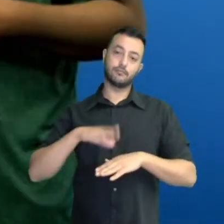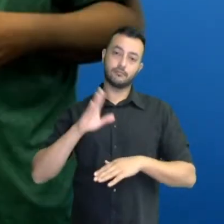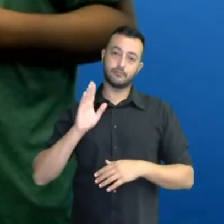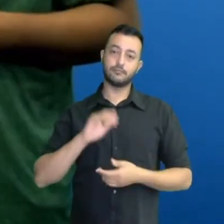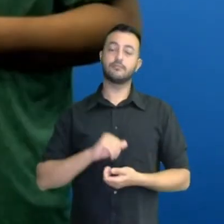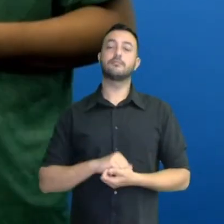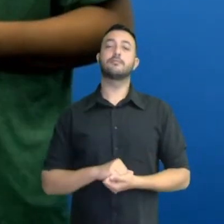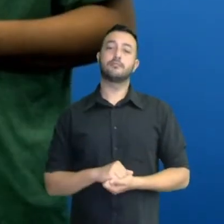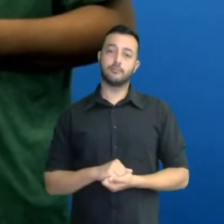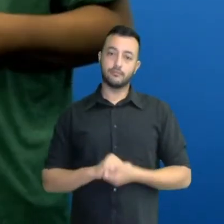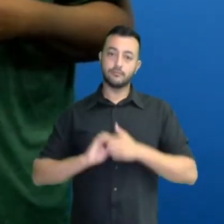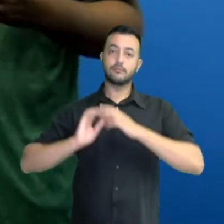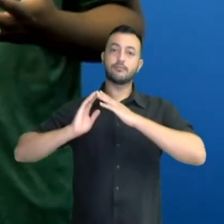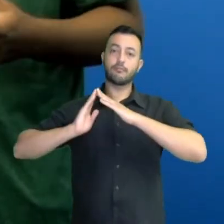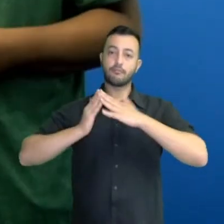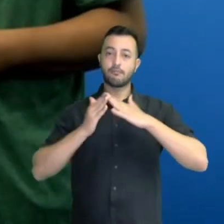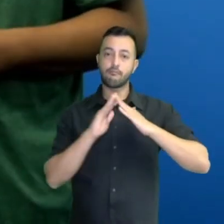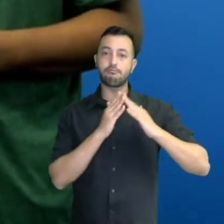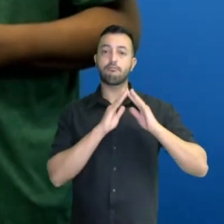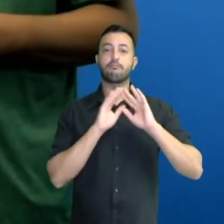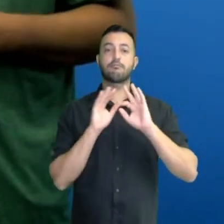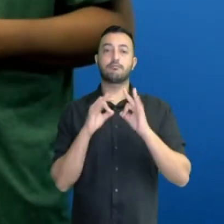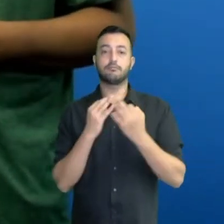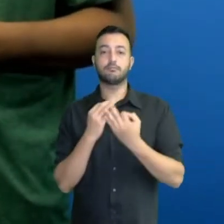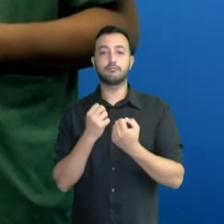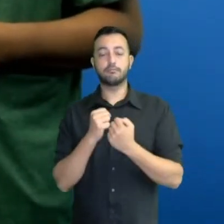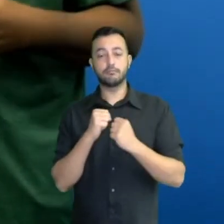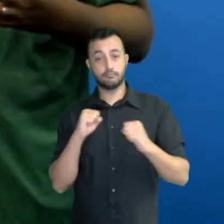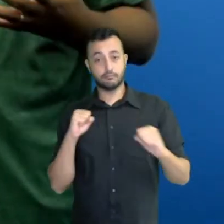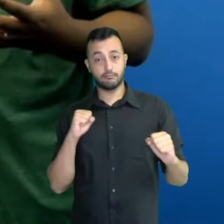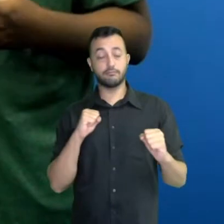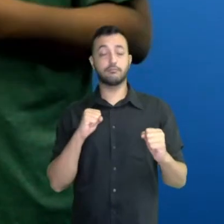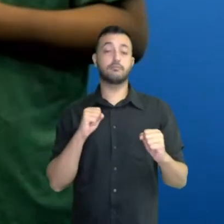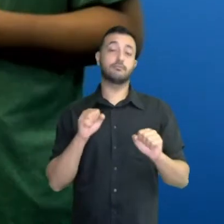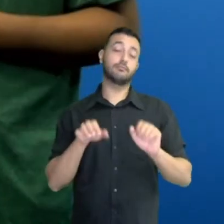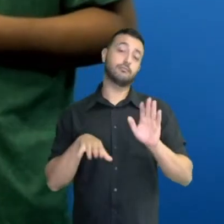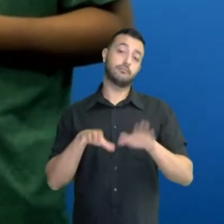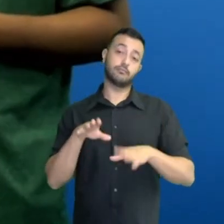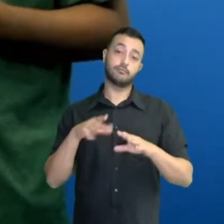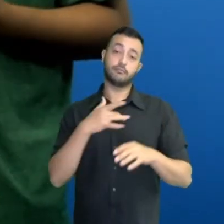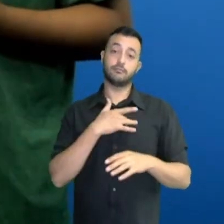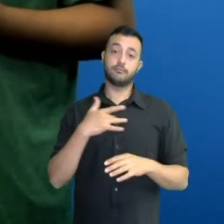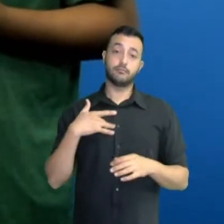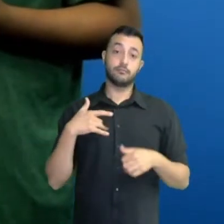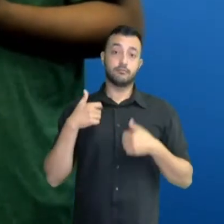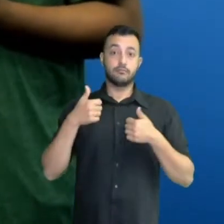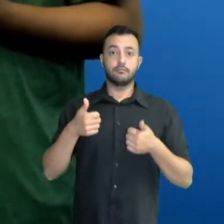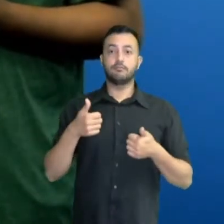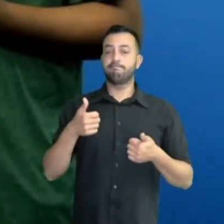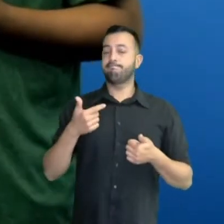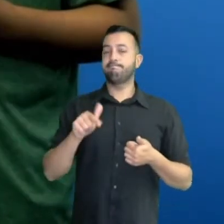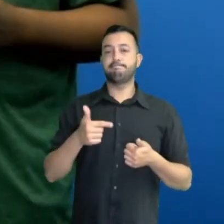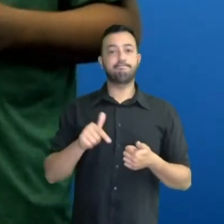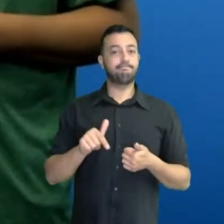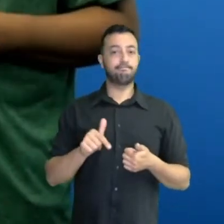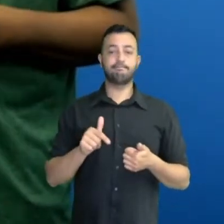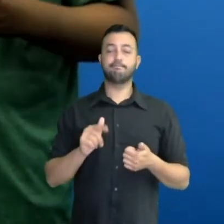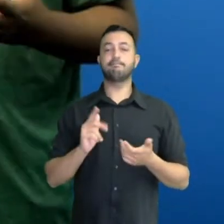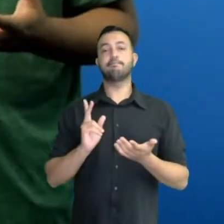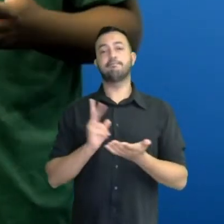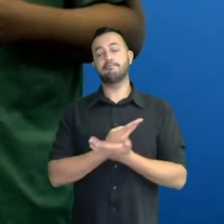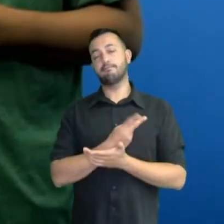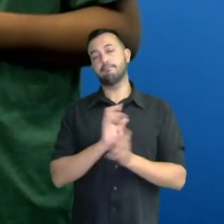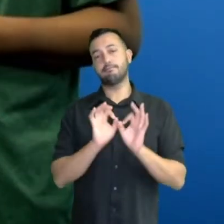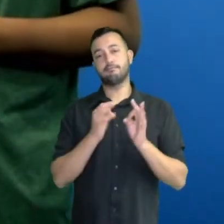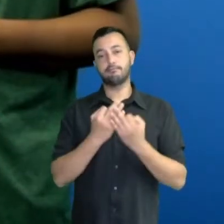Principalmente nas periferias, famílias grandes. Às vezes você não tem acesso a um sistema de saúde adequado, e as famílias não